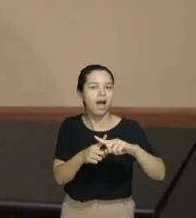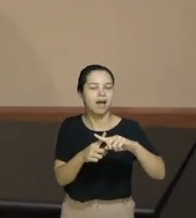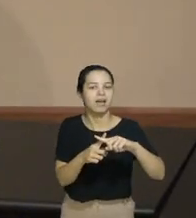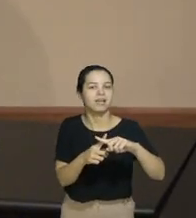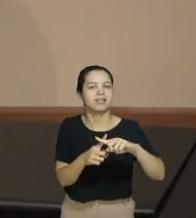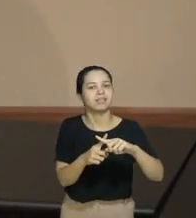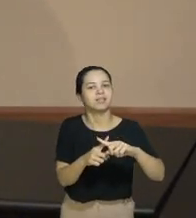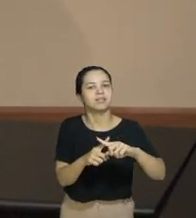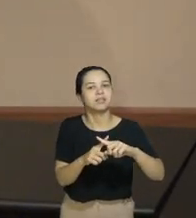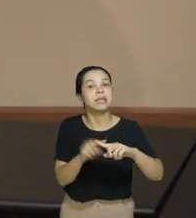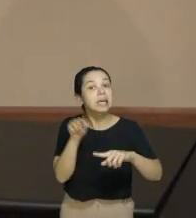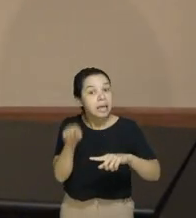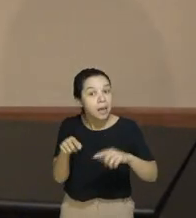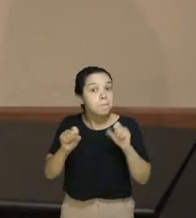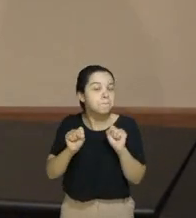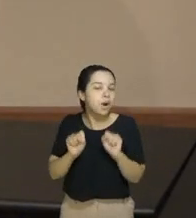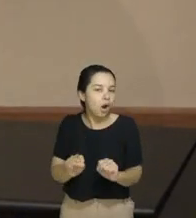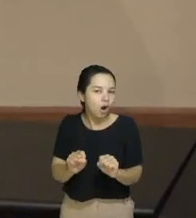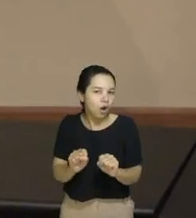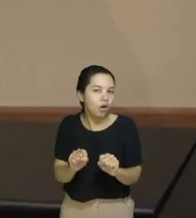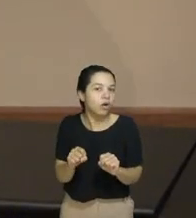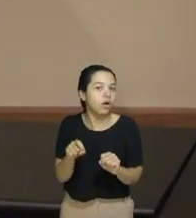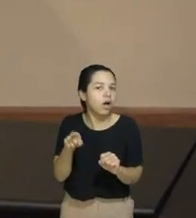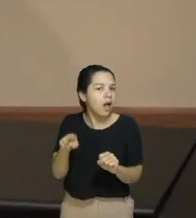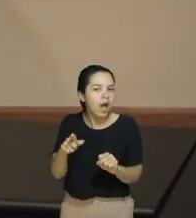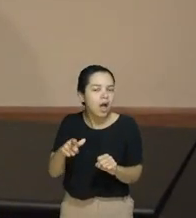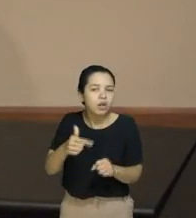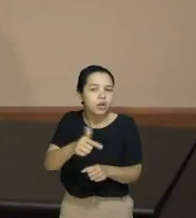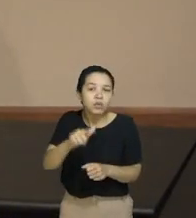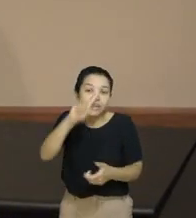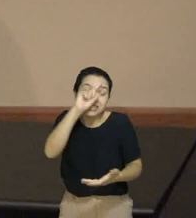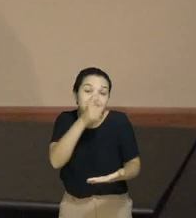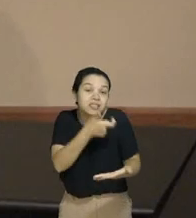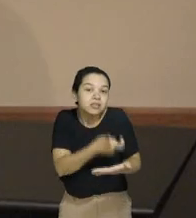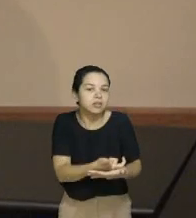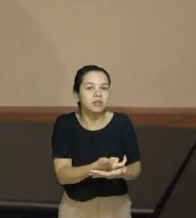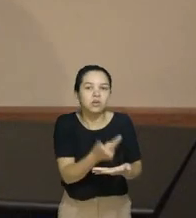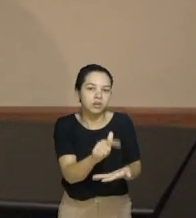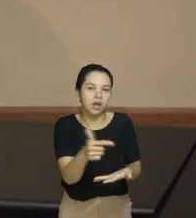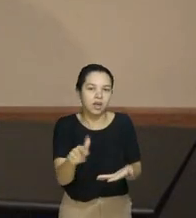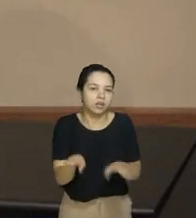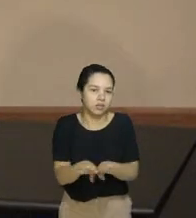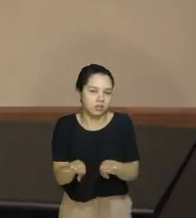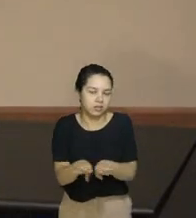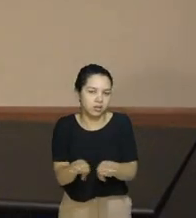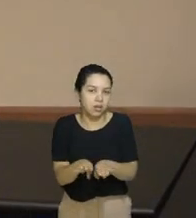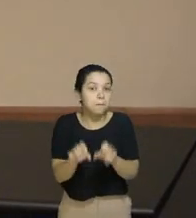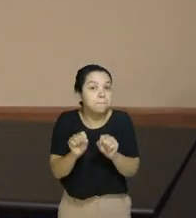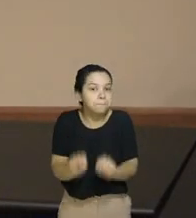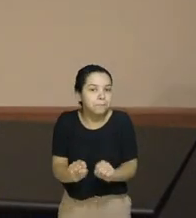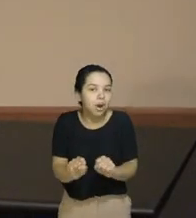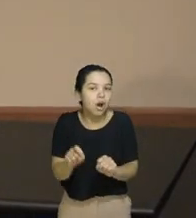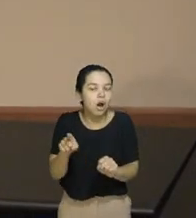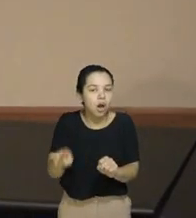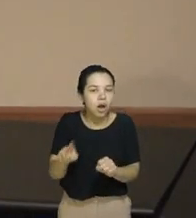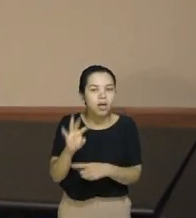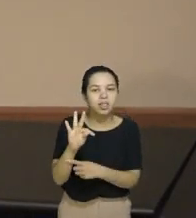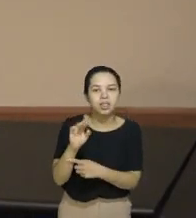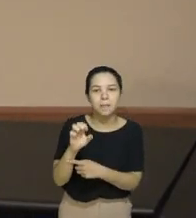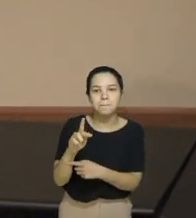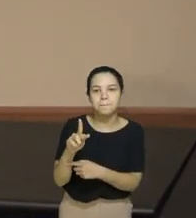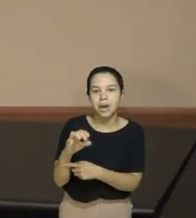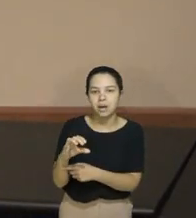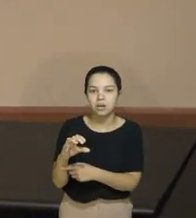mas pode ser que não tenha a dislexia também. Pode ser que seja só o TEPAC, e que já é